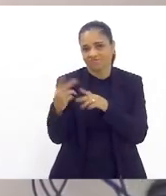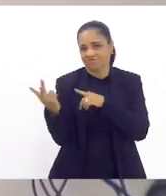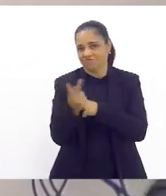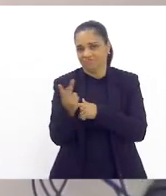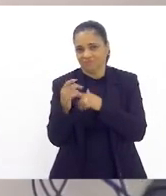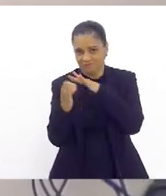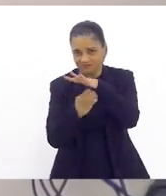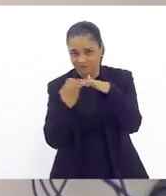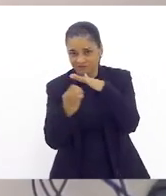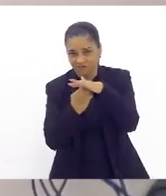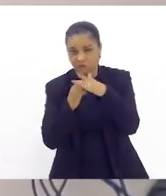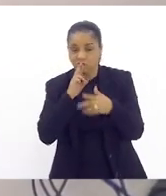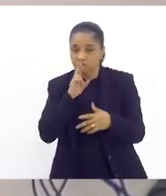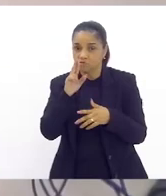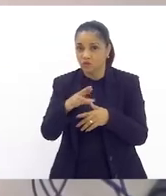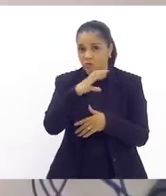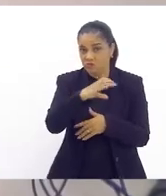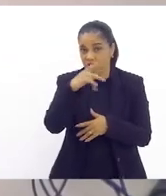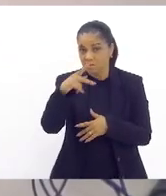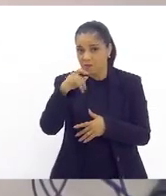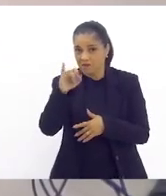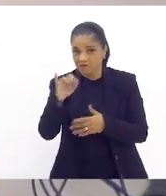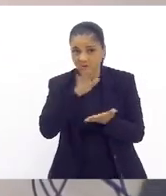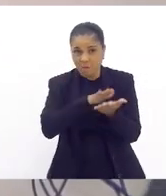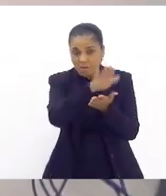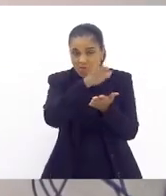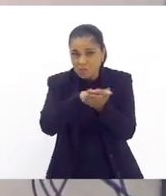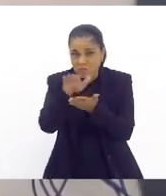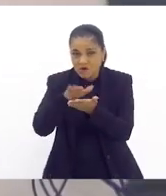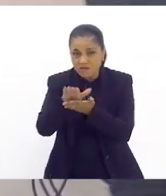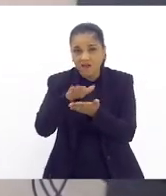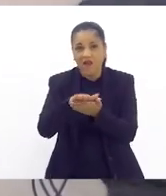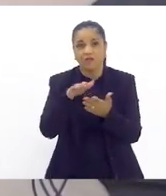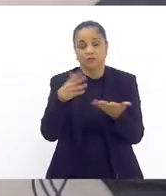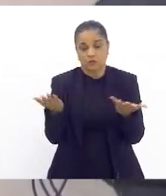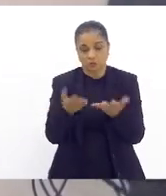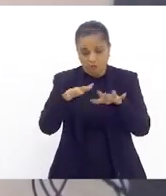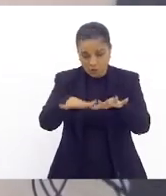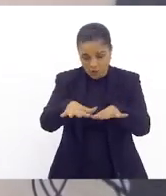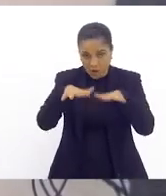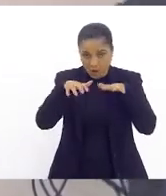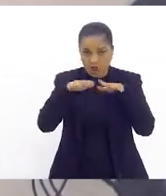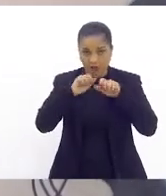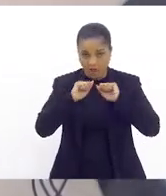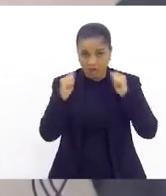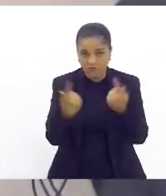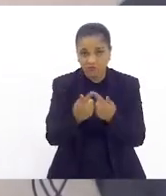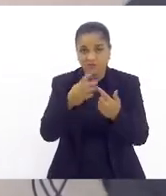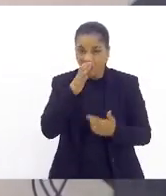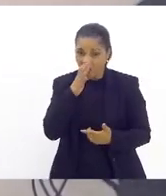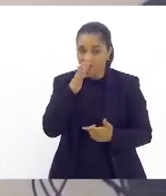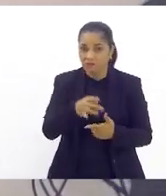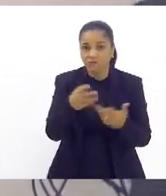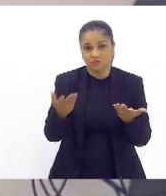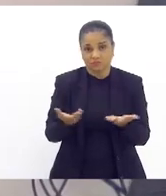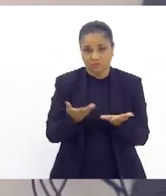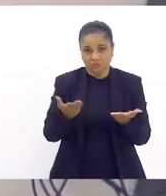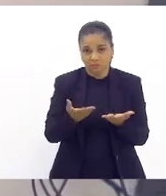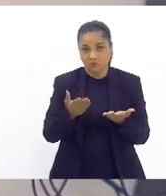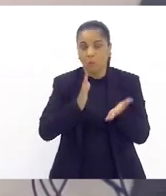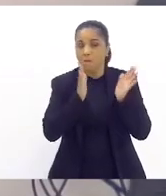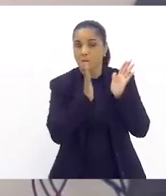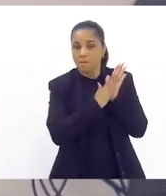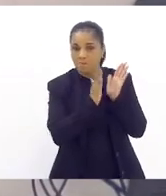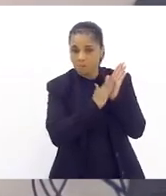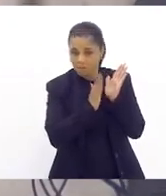dos resultados da CPI já publicado e diante dessa audiência e diante das denúncias que nós apresentamos aqui que corresponde a